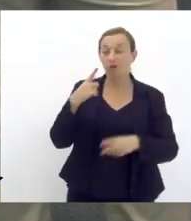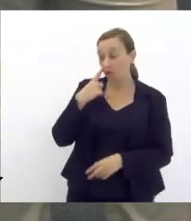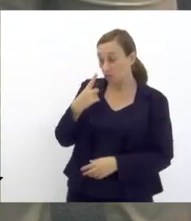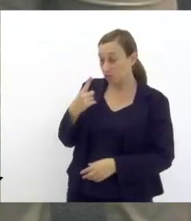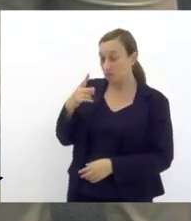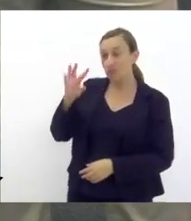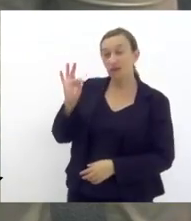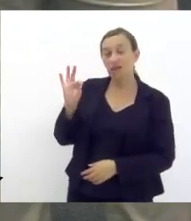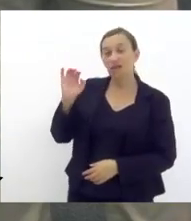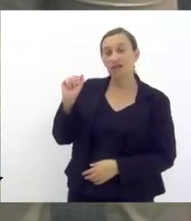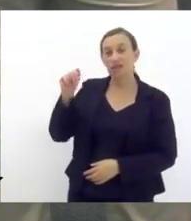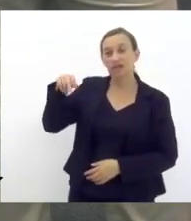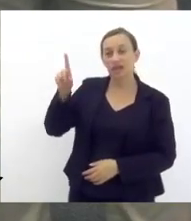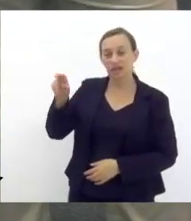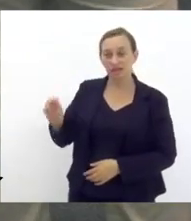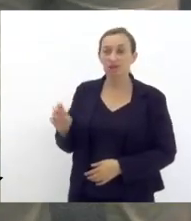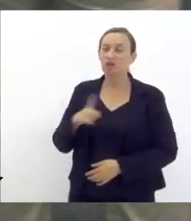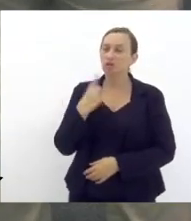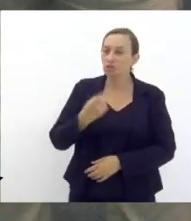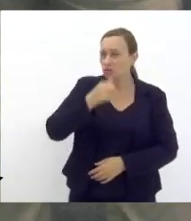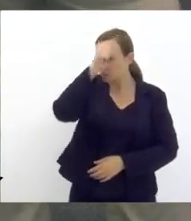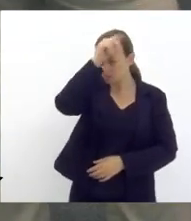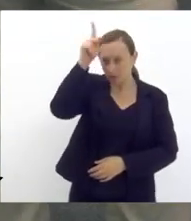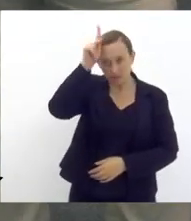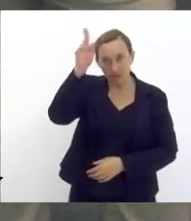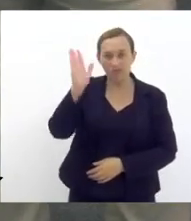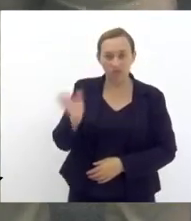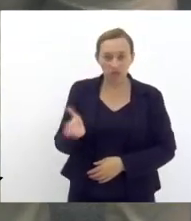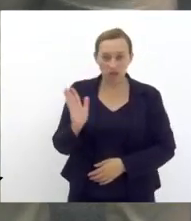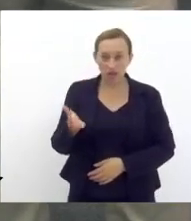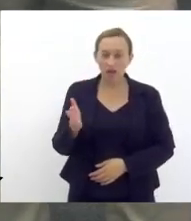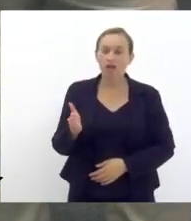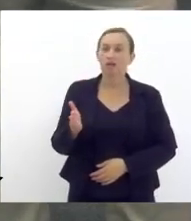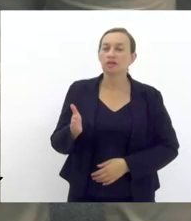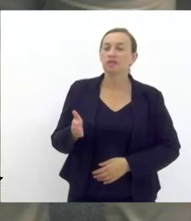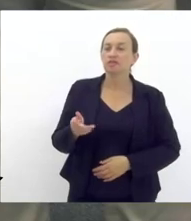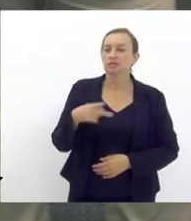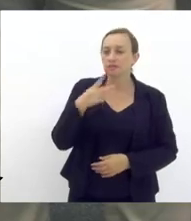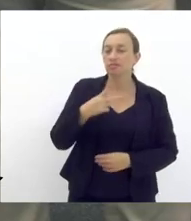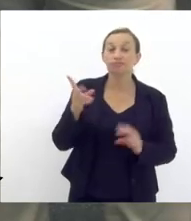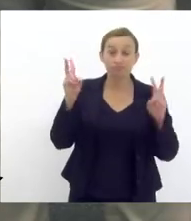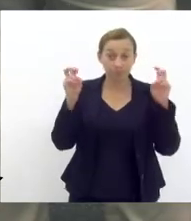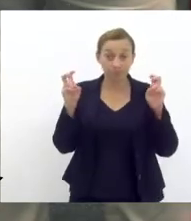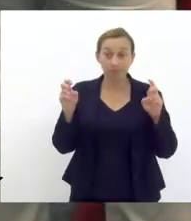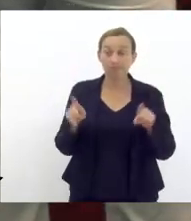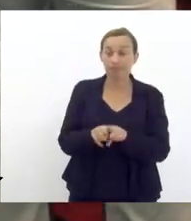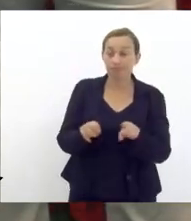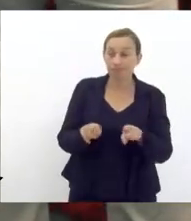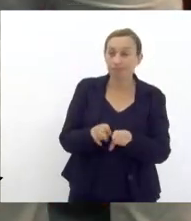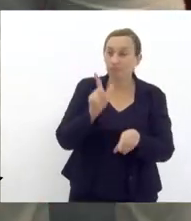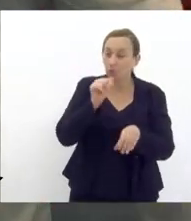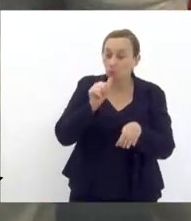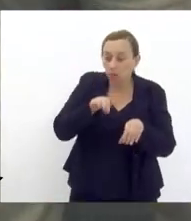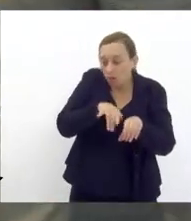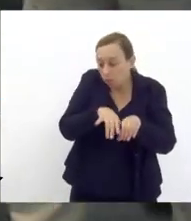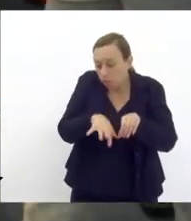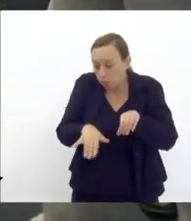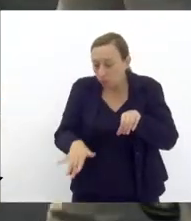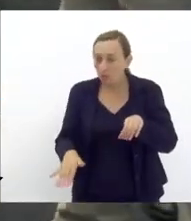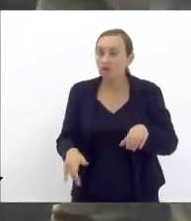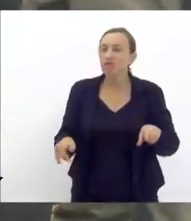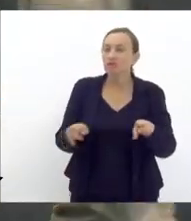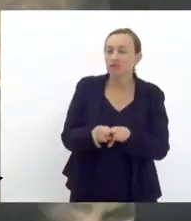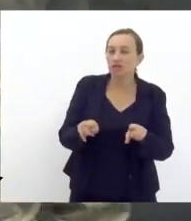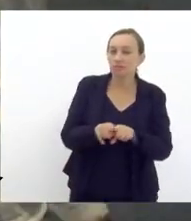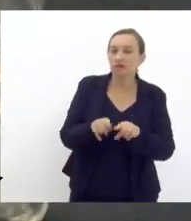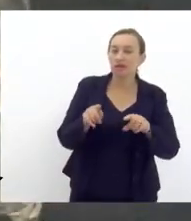nosso prefeito Fernando Jordão de Angras já ajude se alisou Inclusive a questão do vazamento já houve uma audiência pública